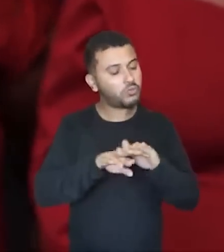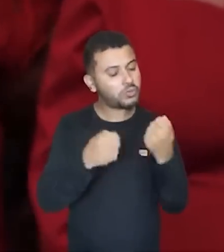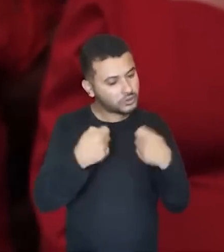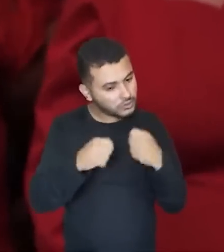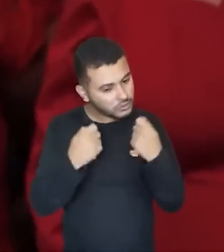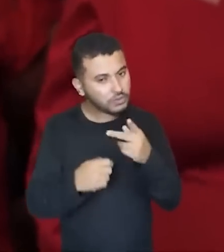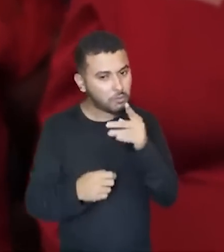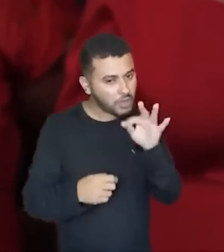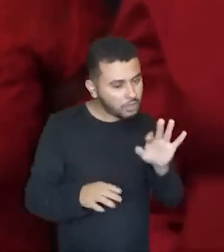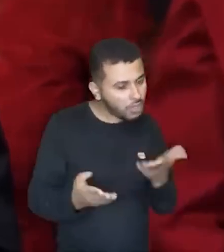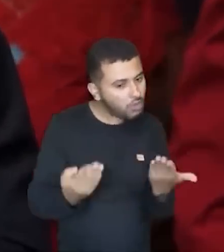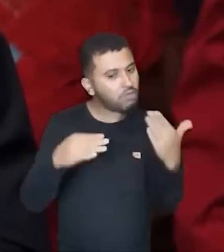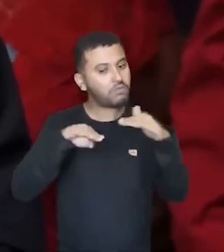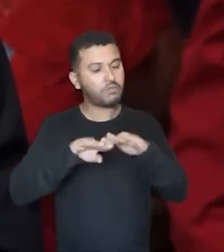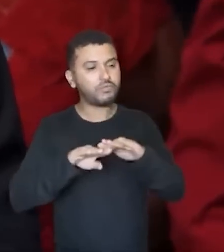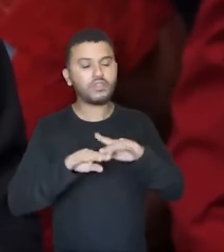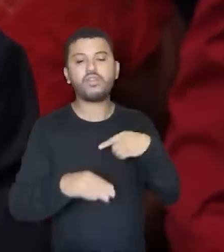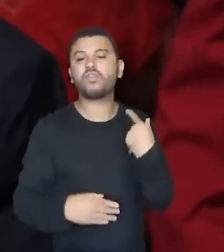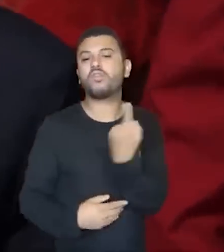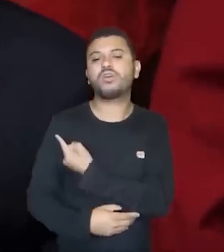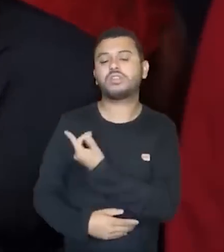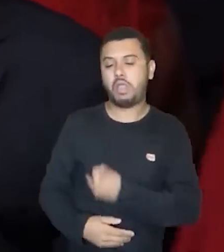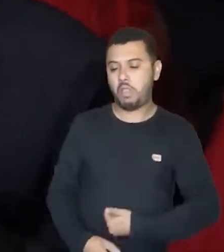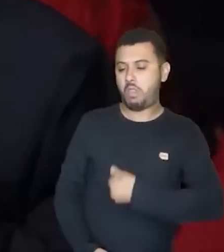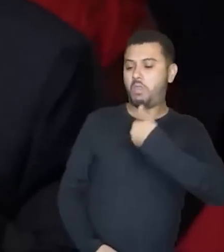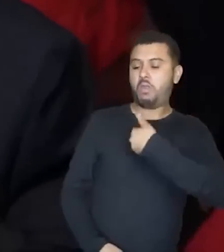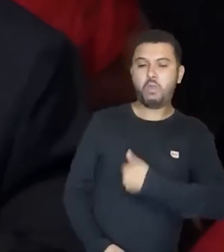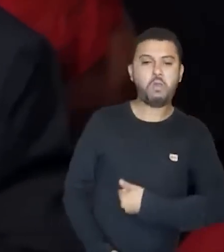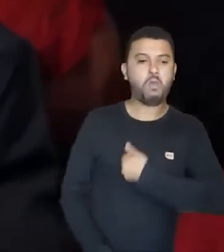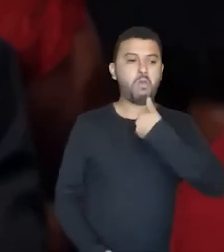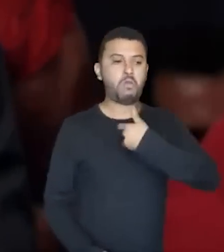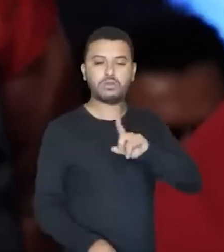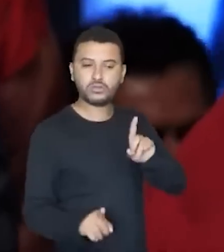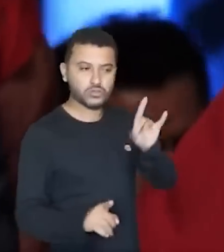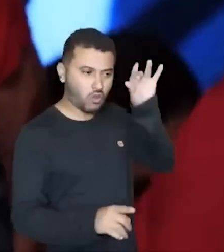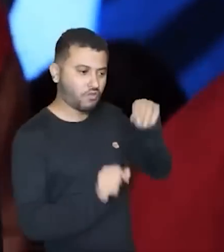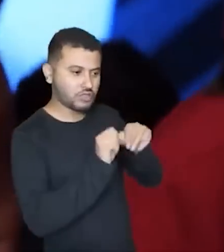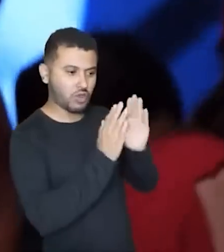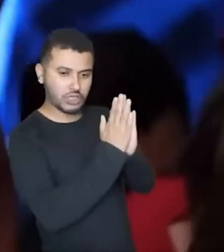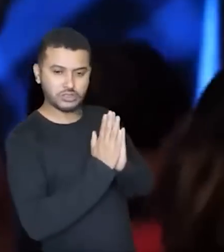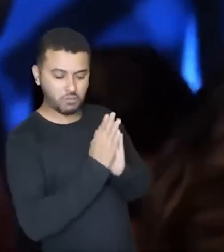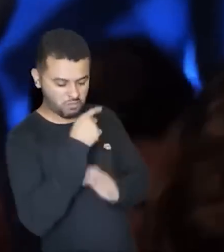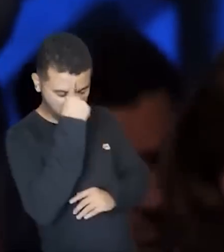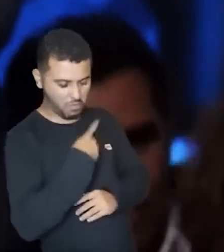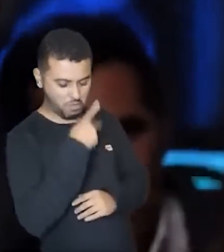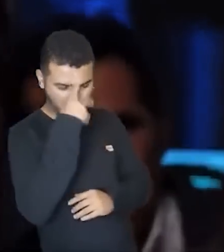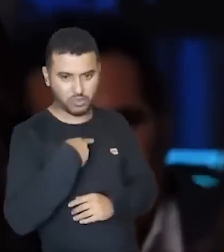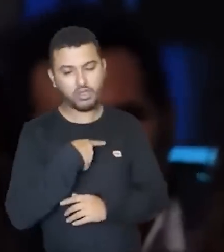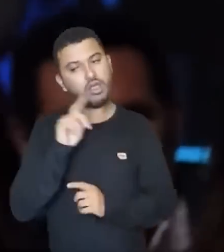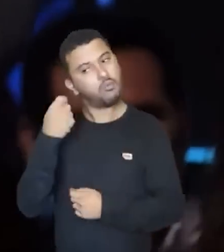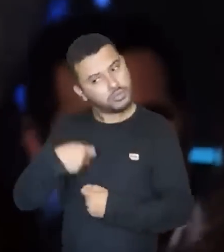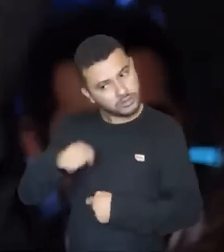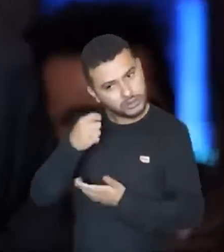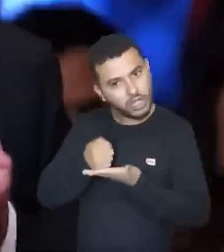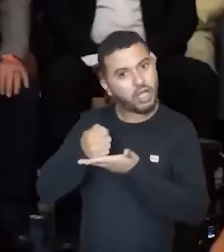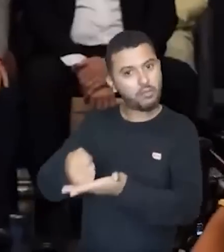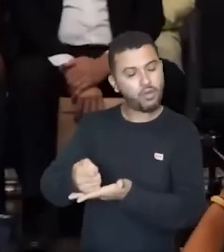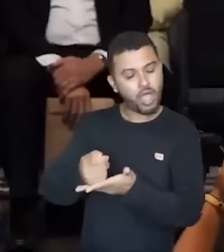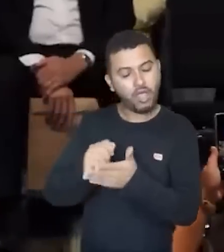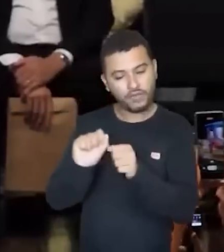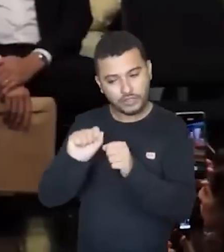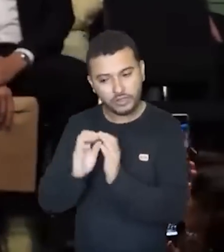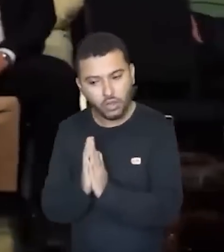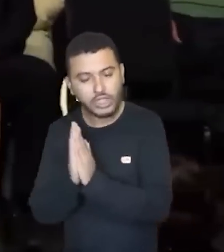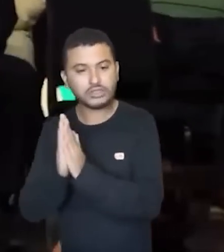humilde. Não vamos ser egoístas, não vamos rezar só por nós, vamos rezar pelos outros. Não sejamos